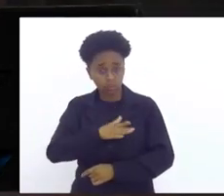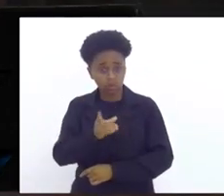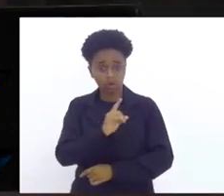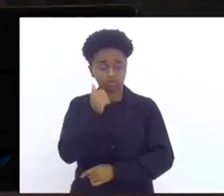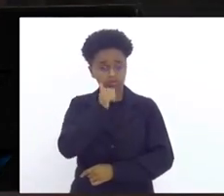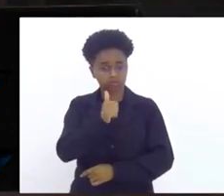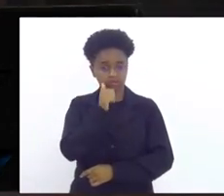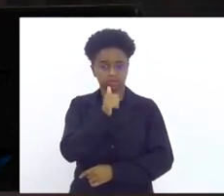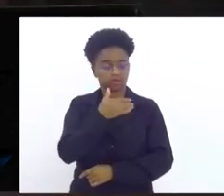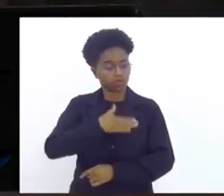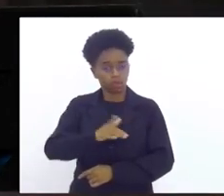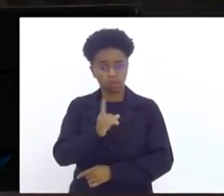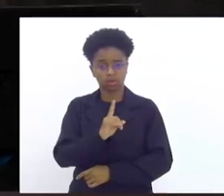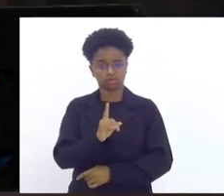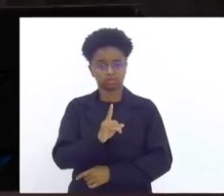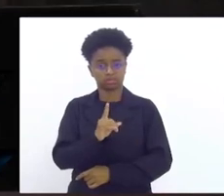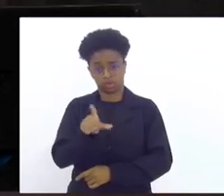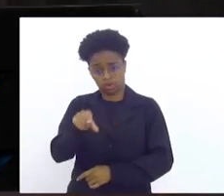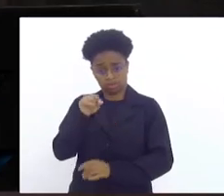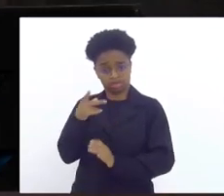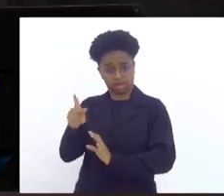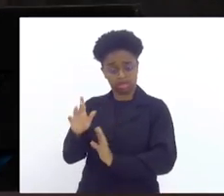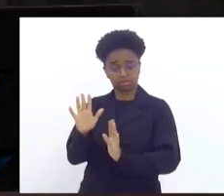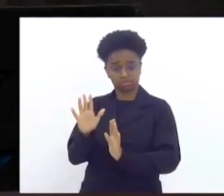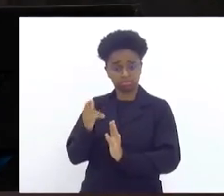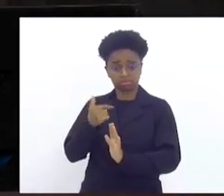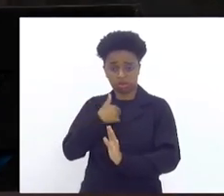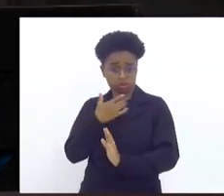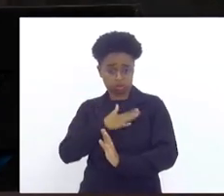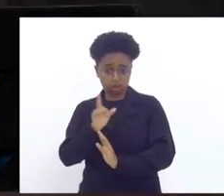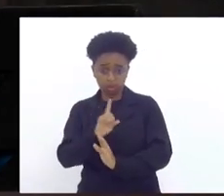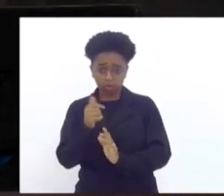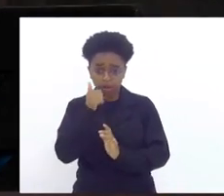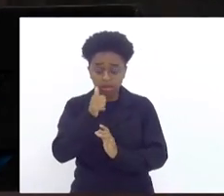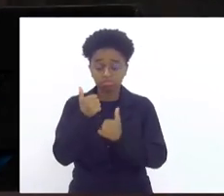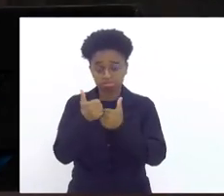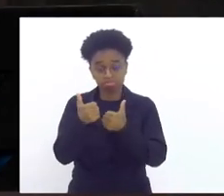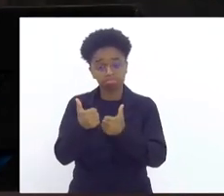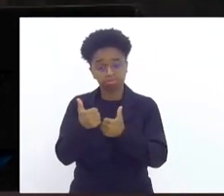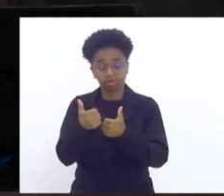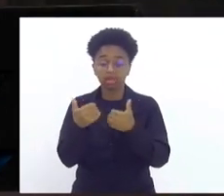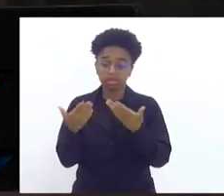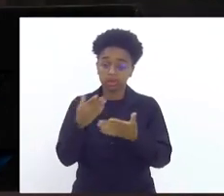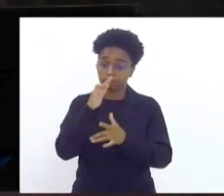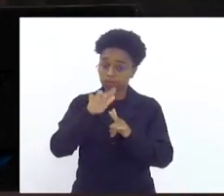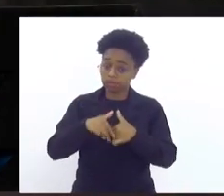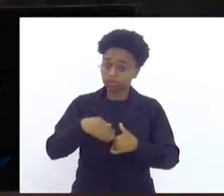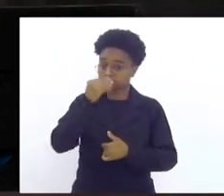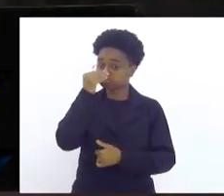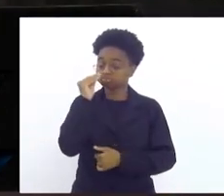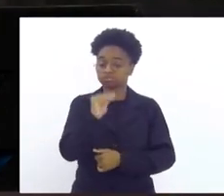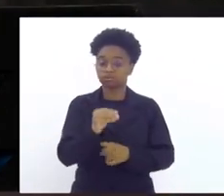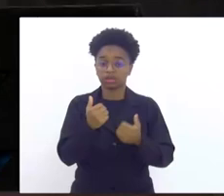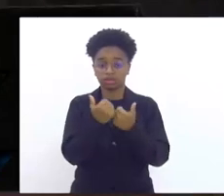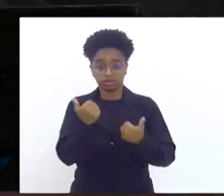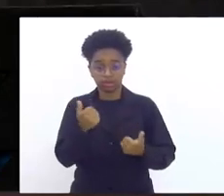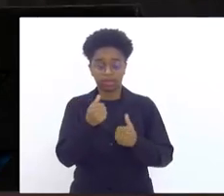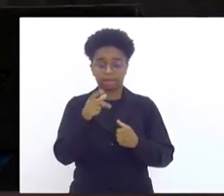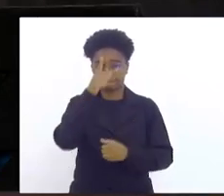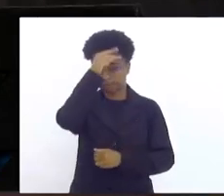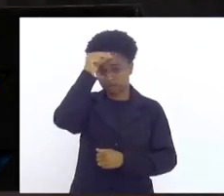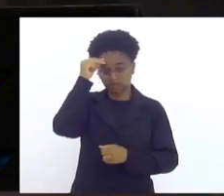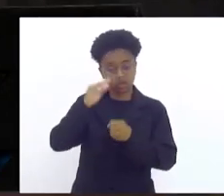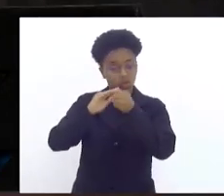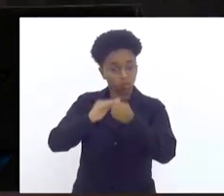ele não gosta de mulher é uma opção dele eu não gosto de mulheres por isso eu desprezo a sub-prefeita um milho